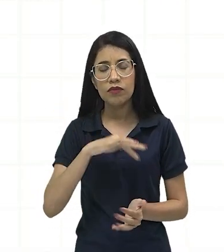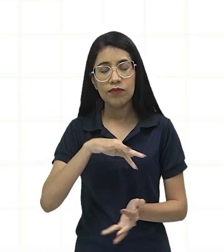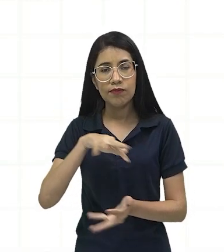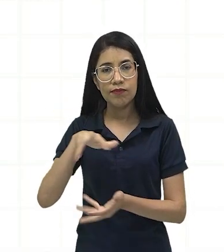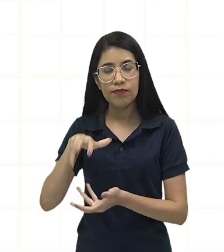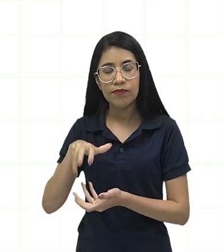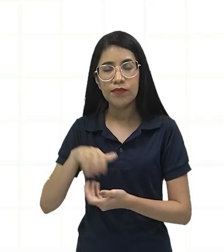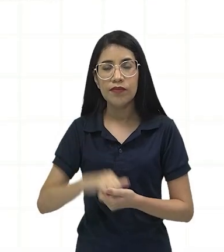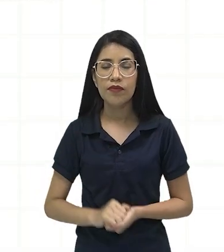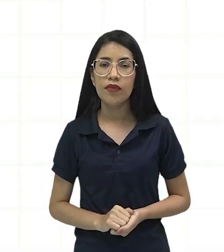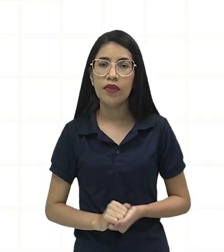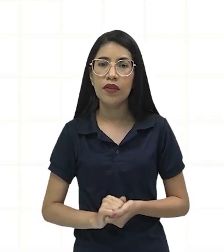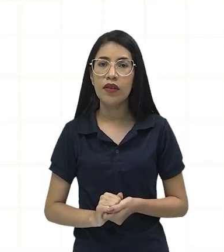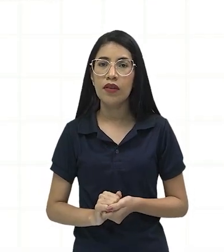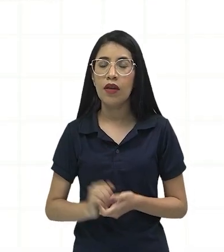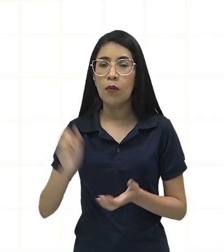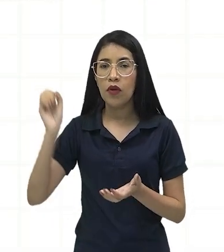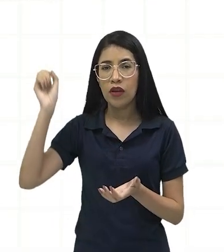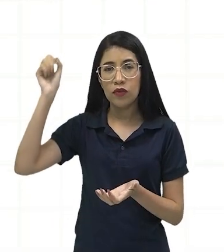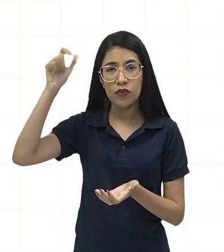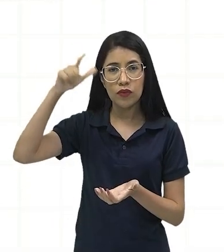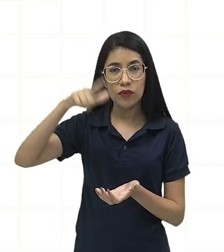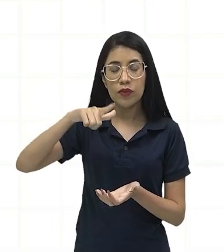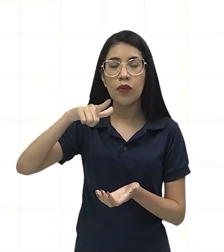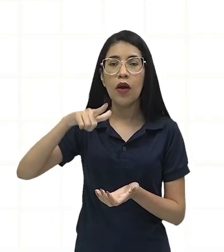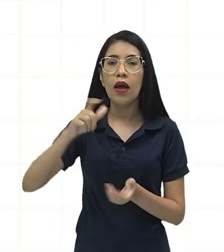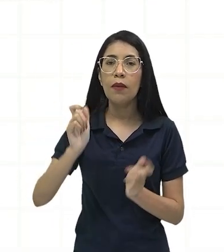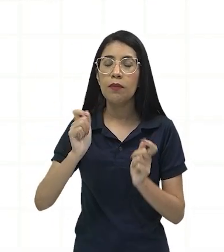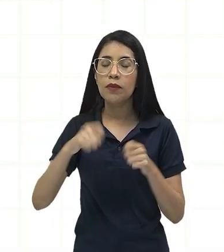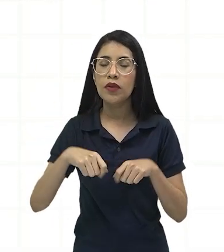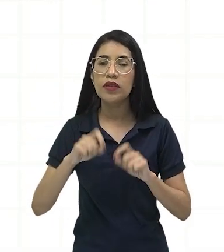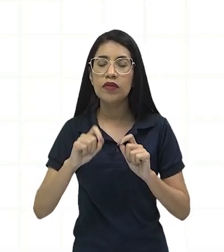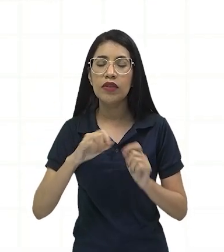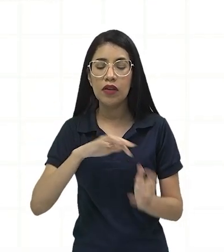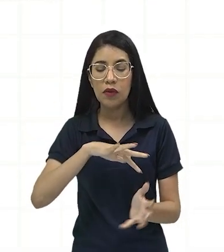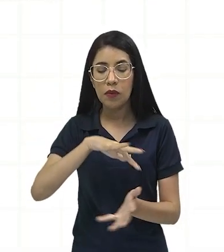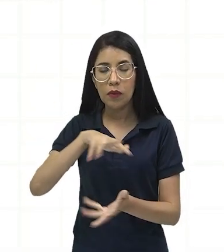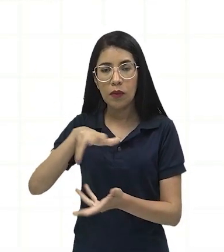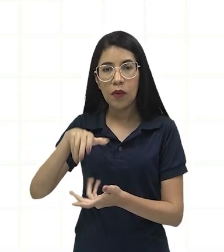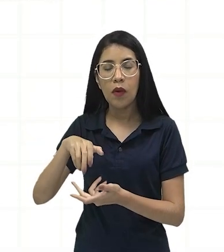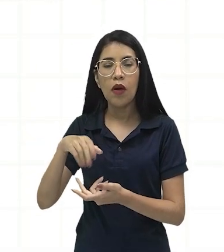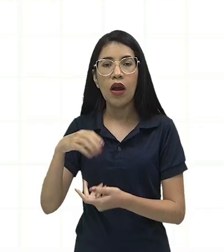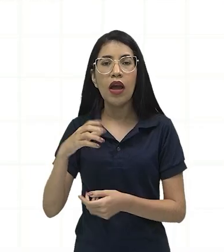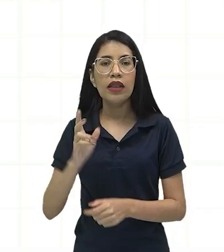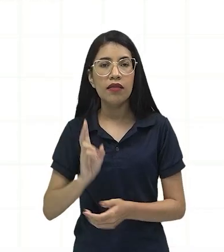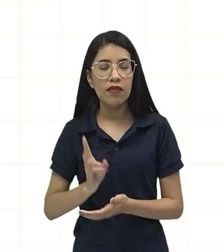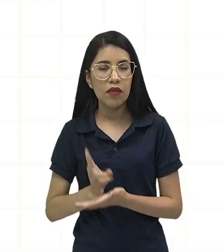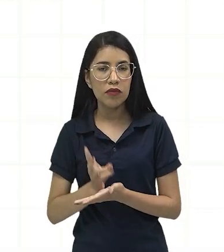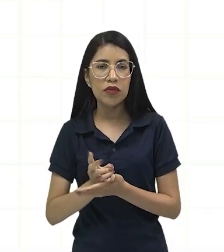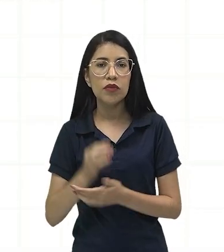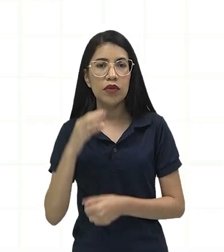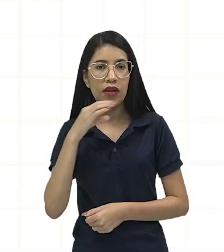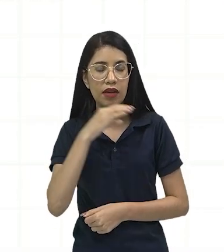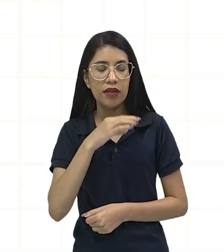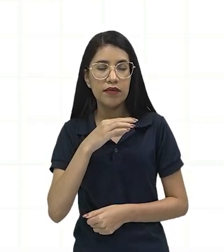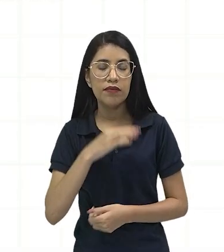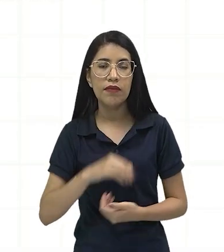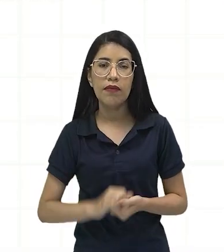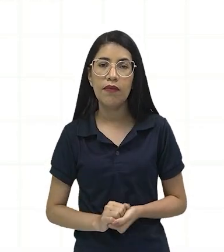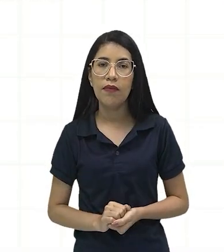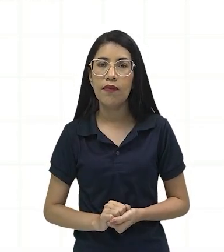o efeito estufa permite que o planeta fique aquecido. Olha aqui